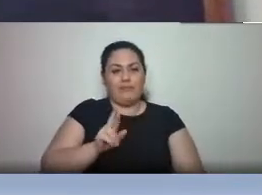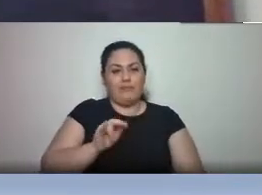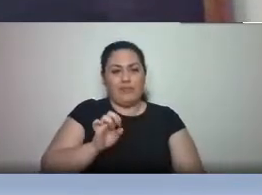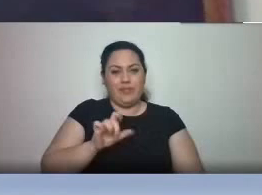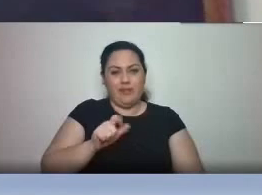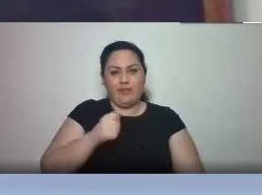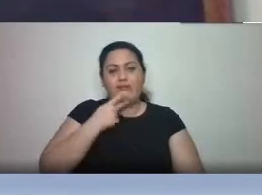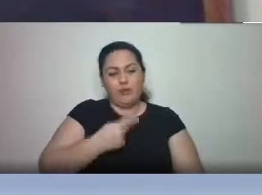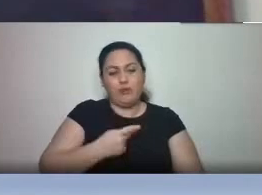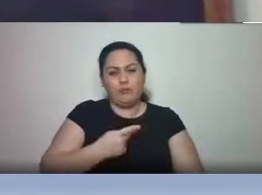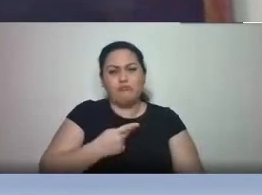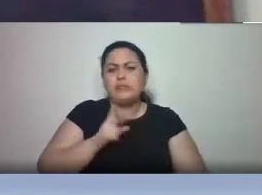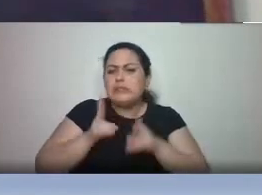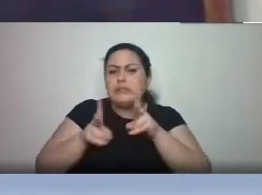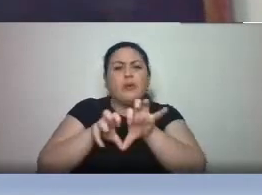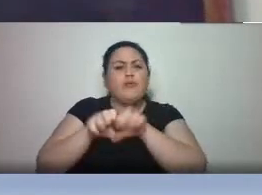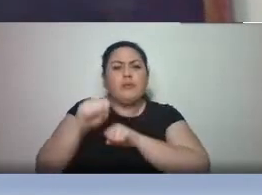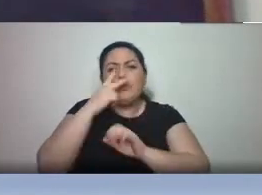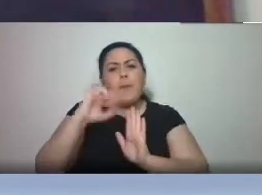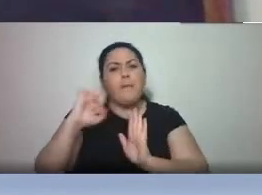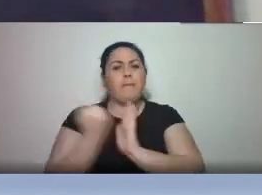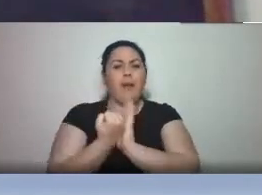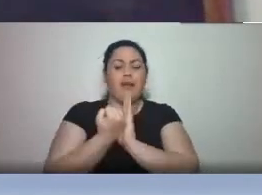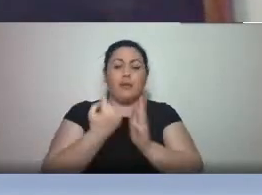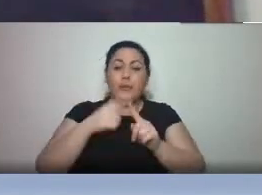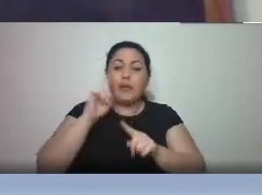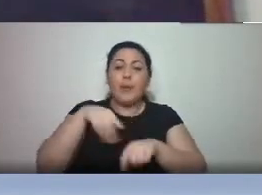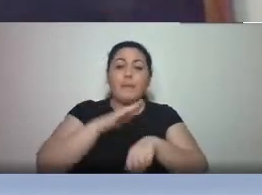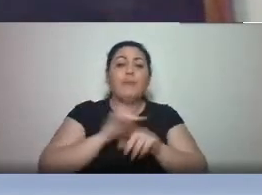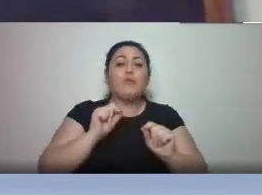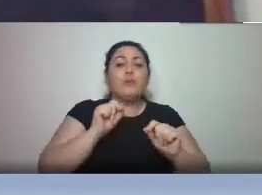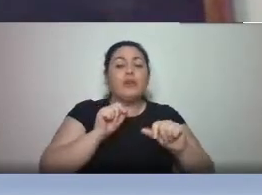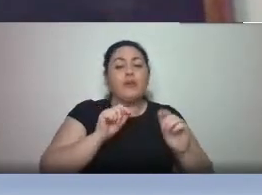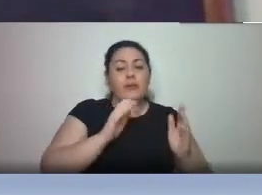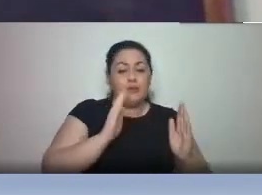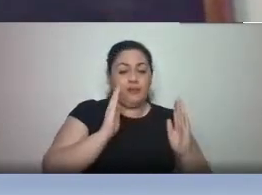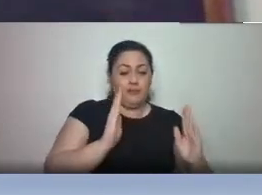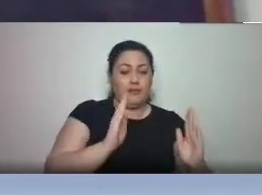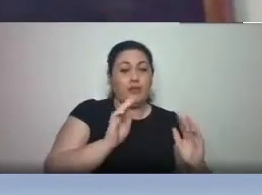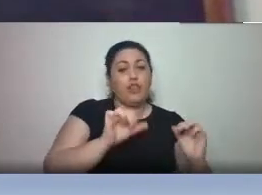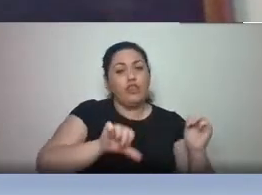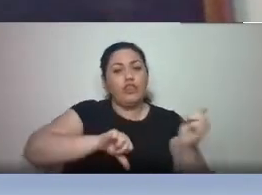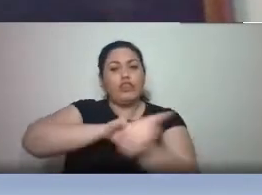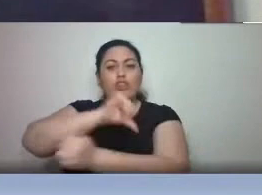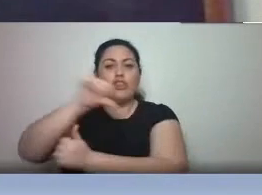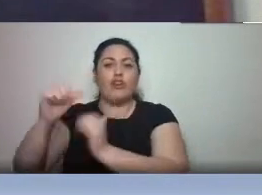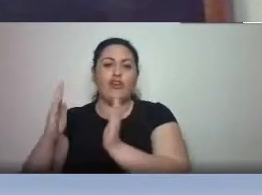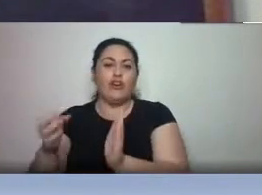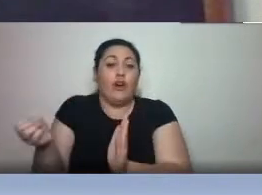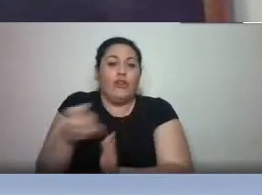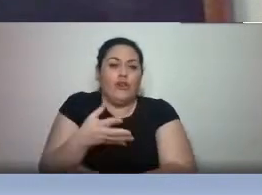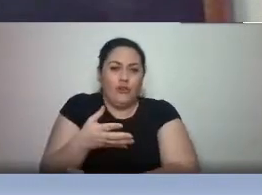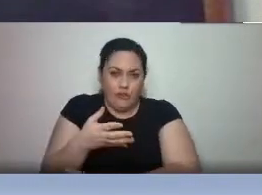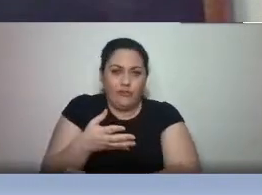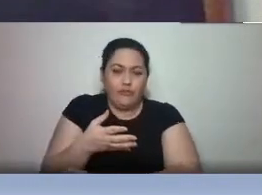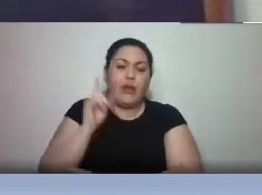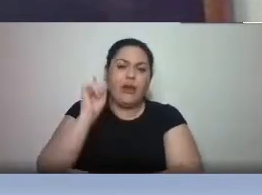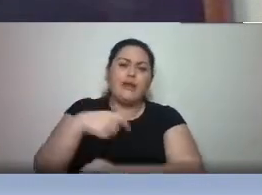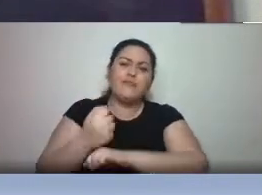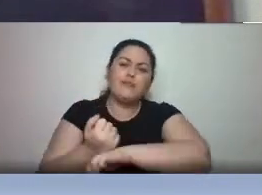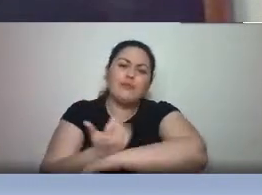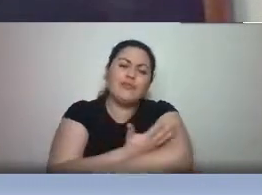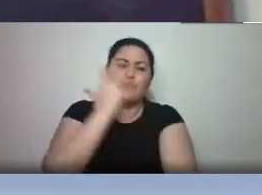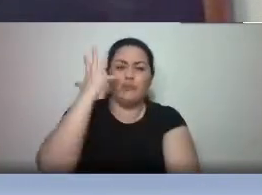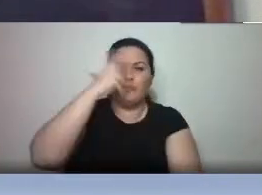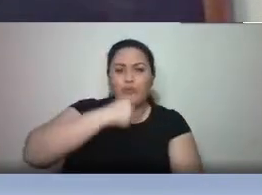se constituem em ritos de passagem belos e emocionantes, não apenas para quem se forma, mas também